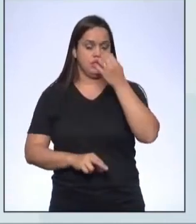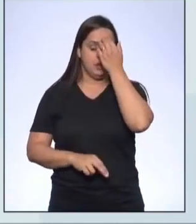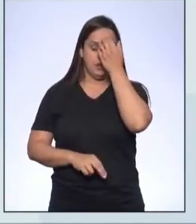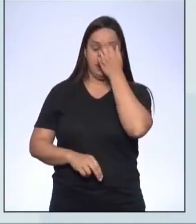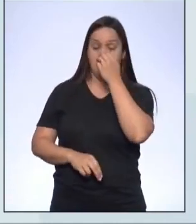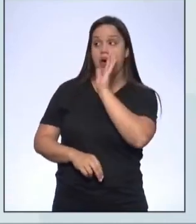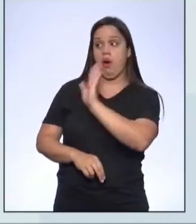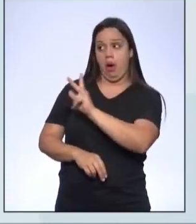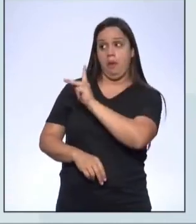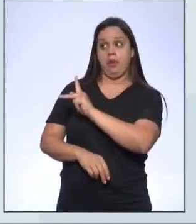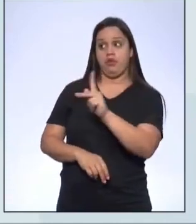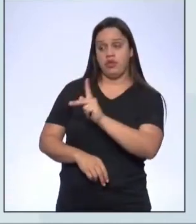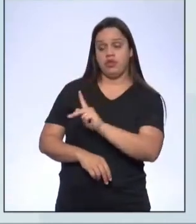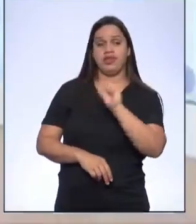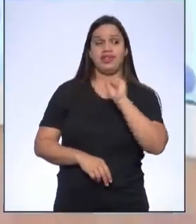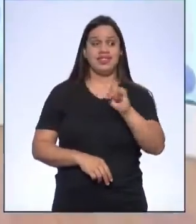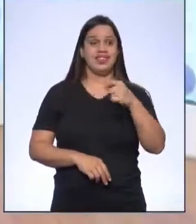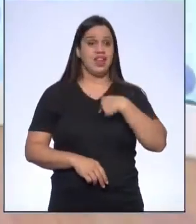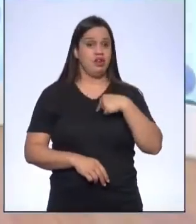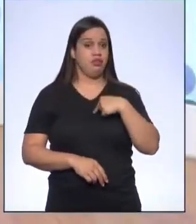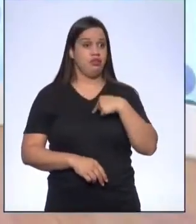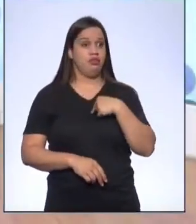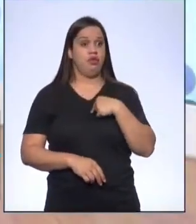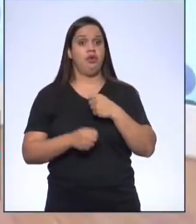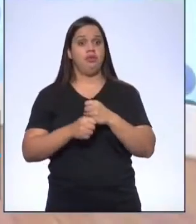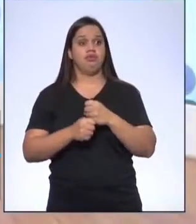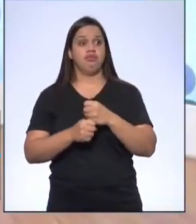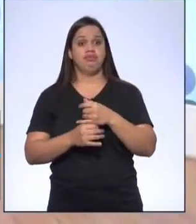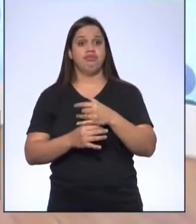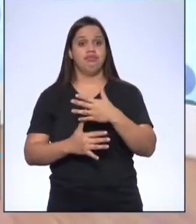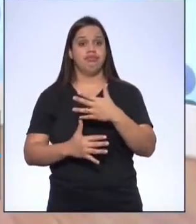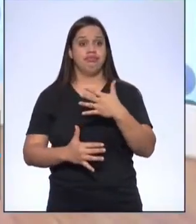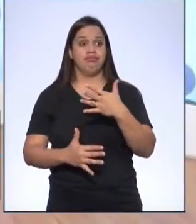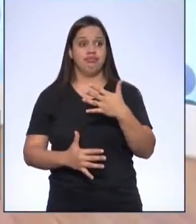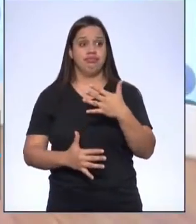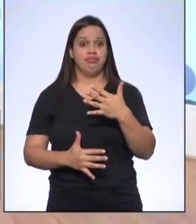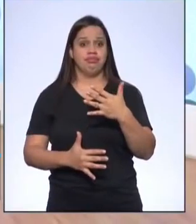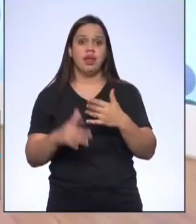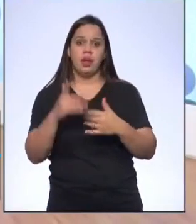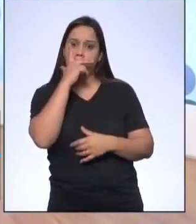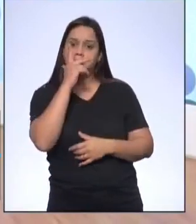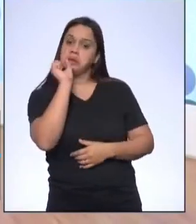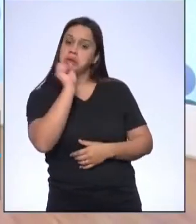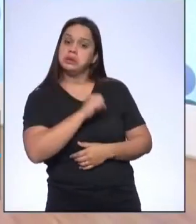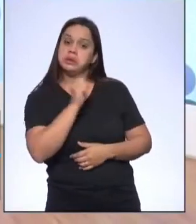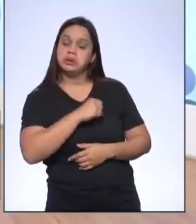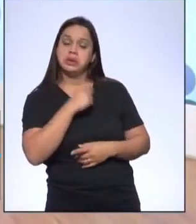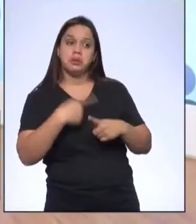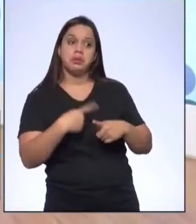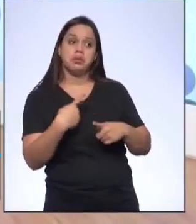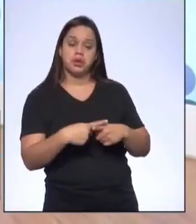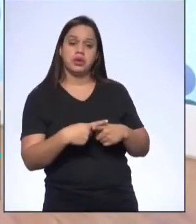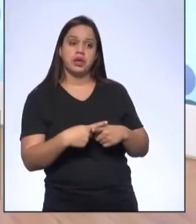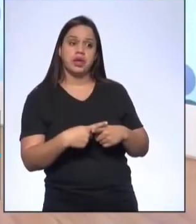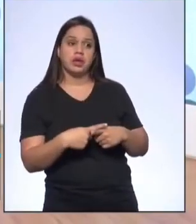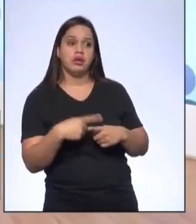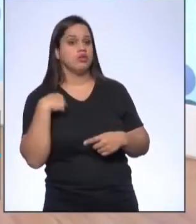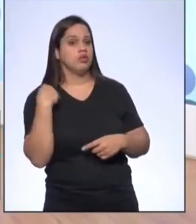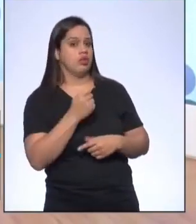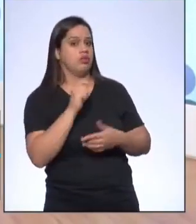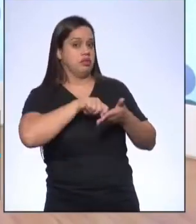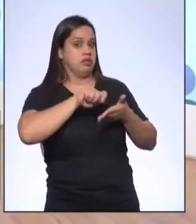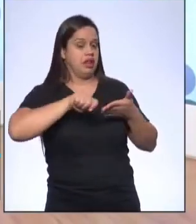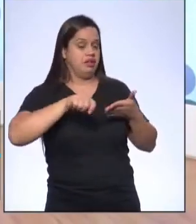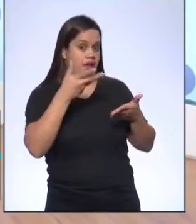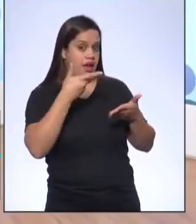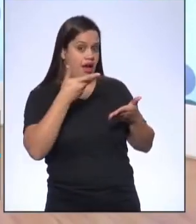professora, se eu for medir pelo chat, acho que sim. Porque acho que quando a gente vai escrever muito